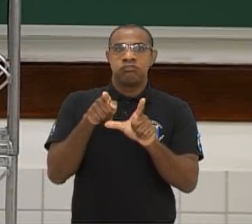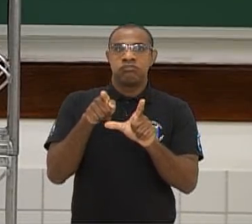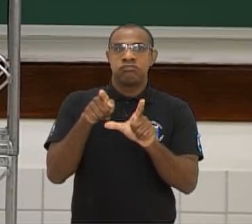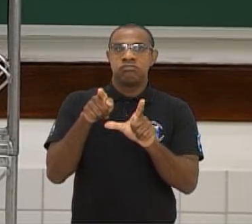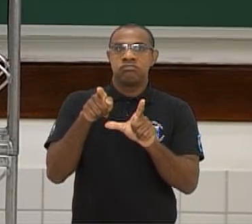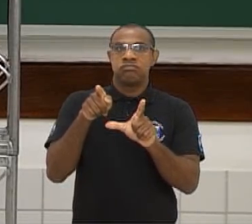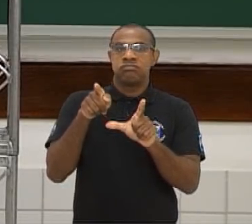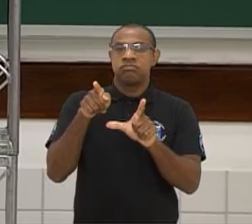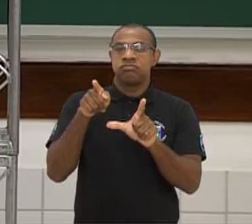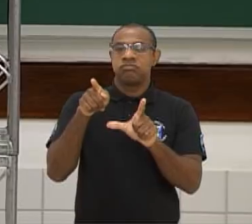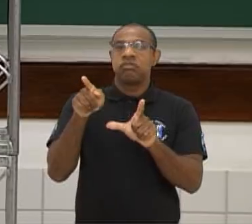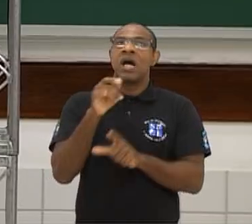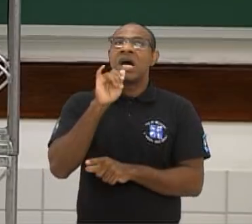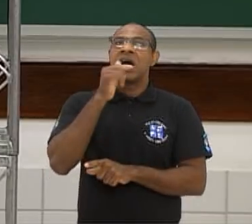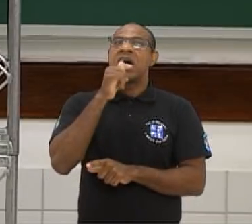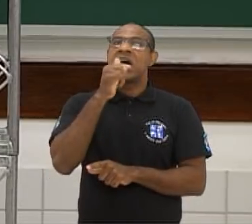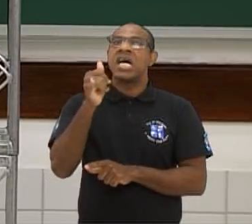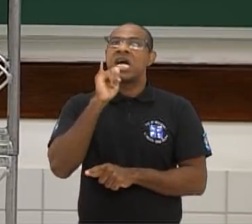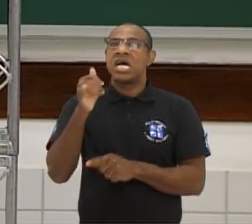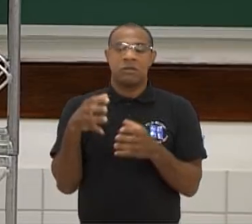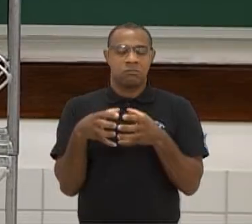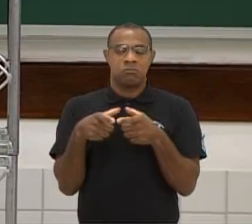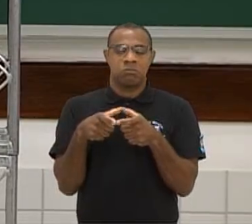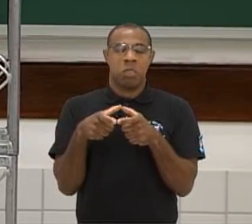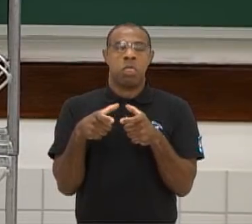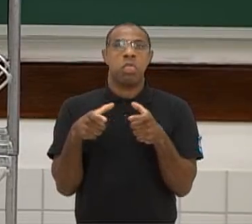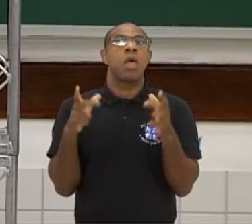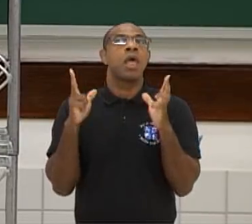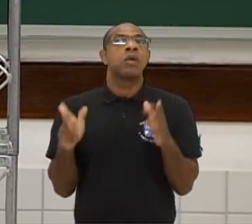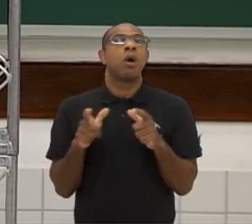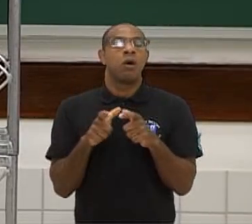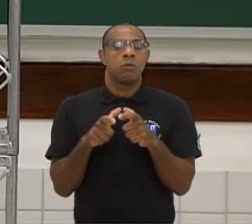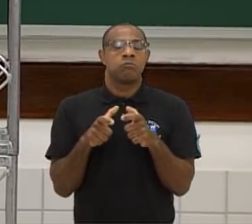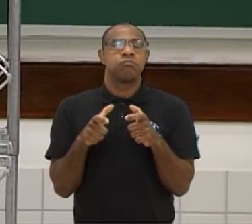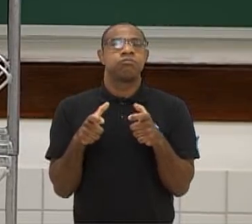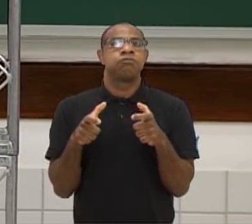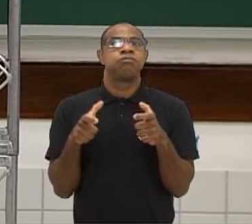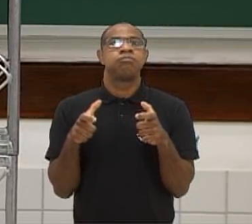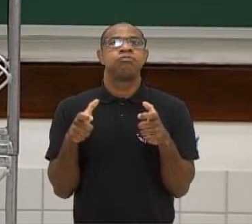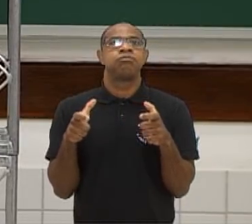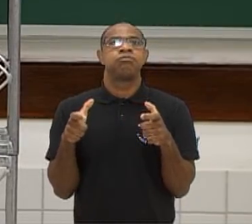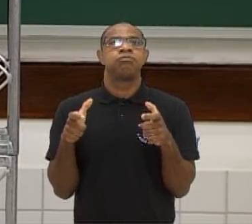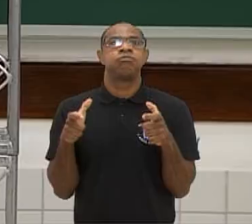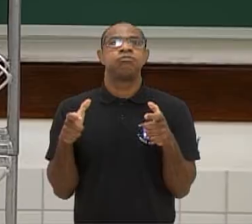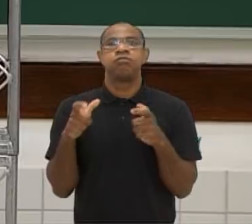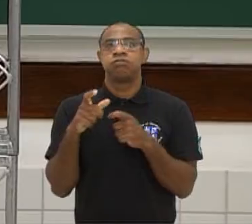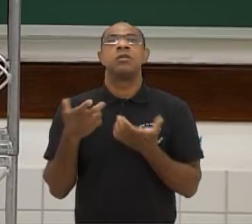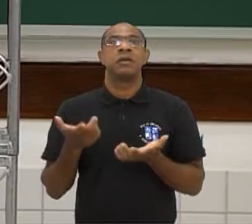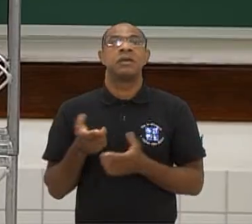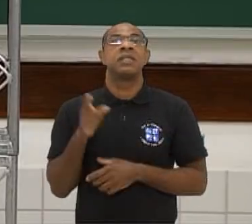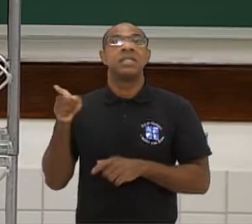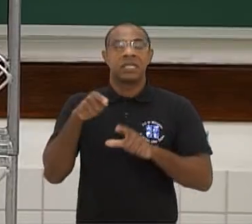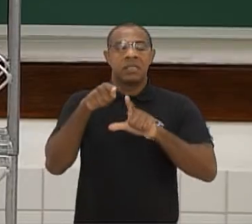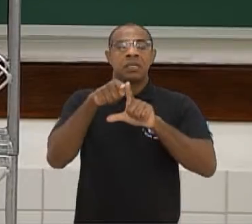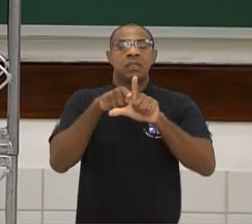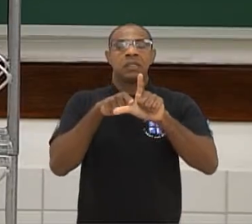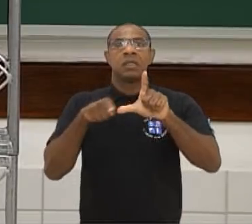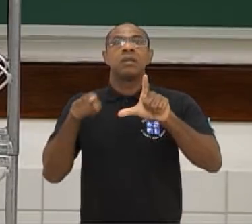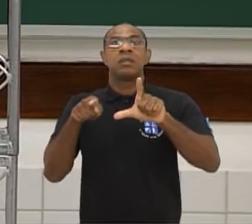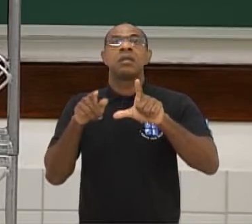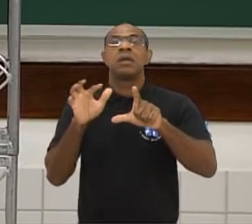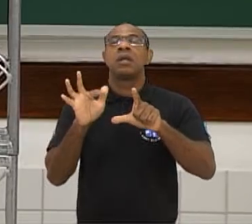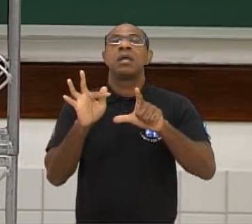elétrica vai aumentando com a mesma proporção. Esse é um gráfico aqui de uma função